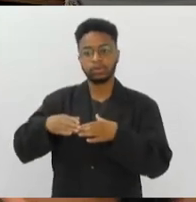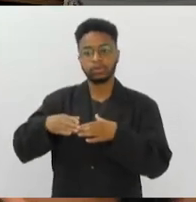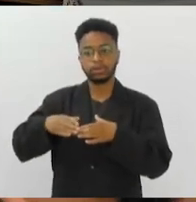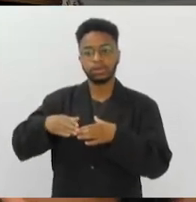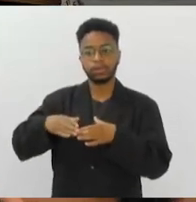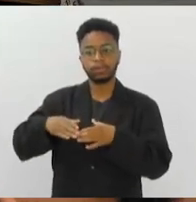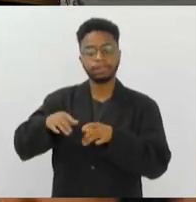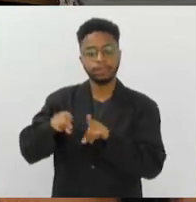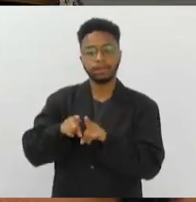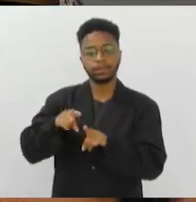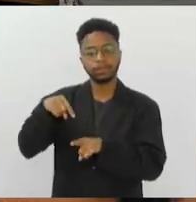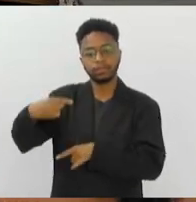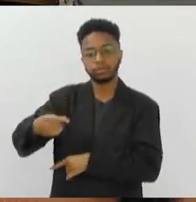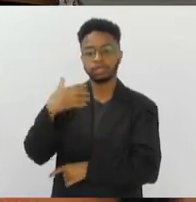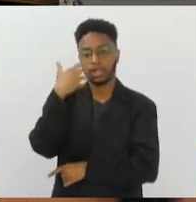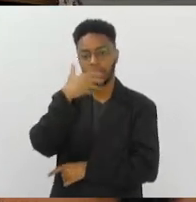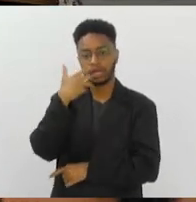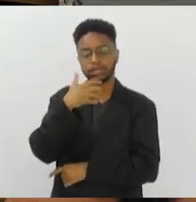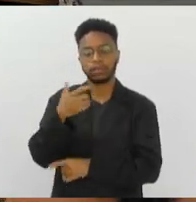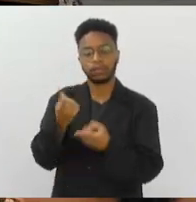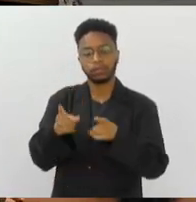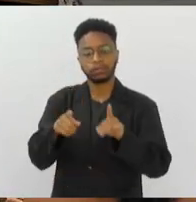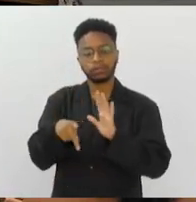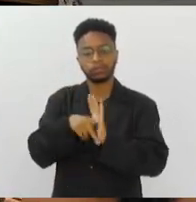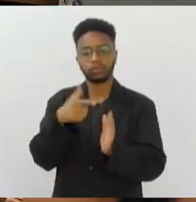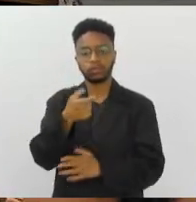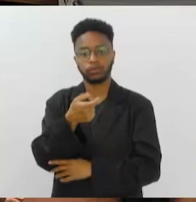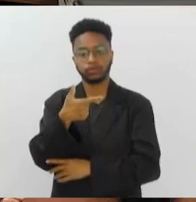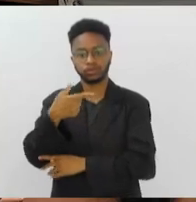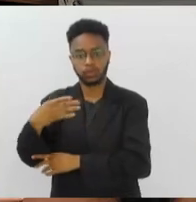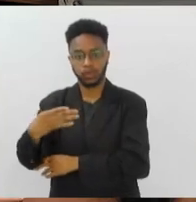o nosso samba de 2024.